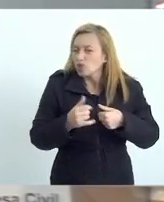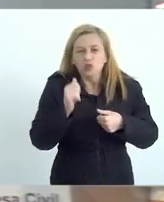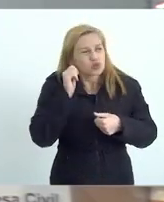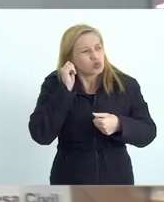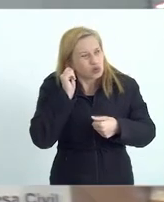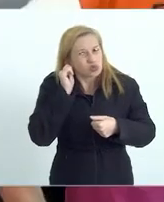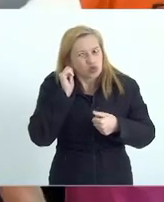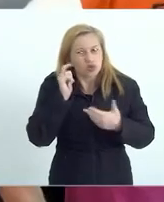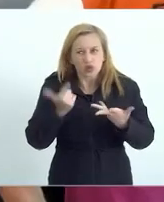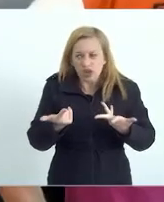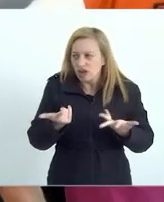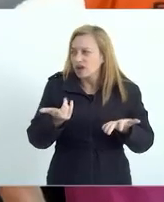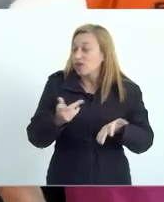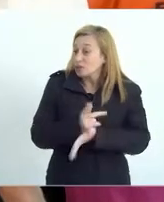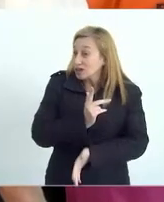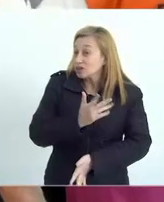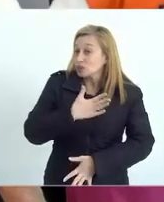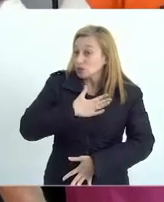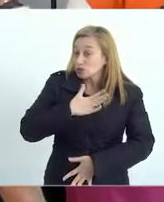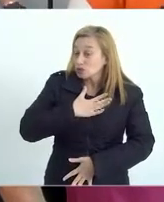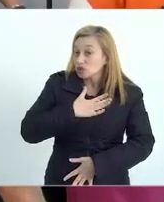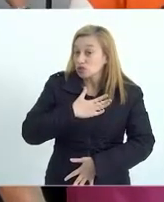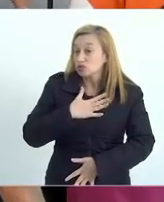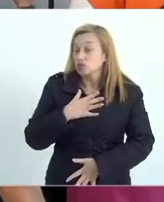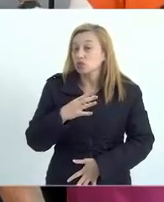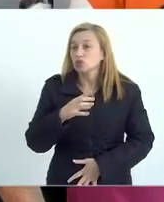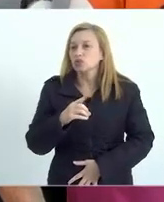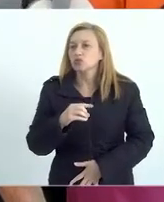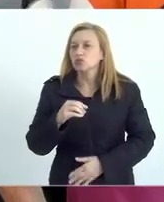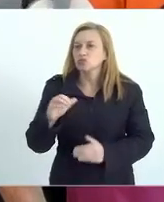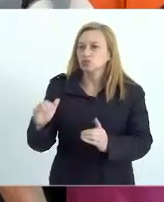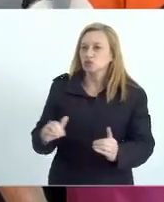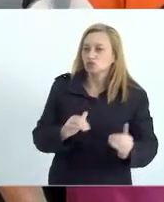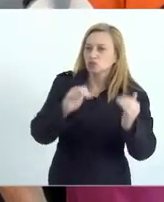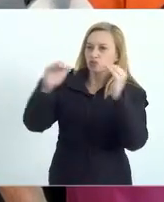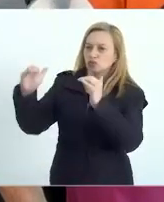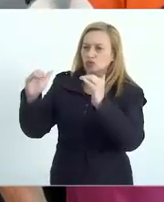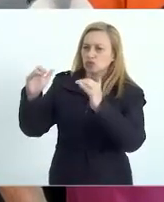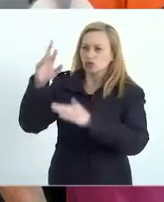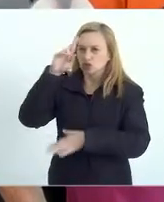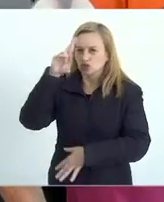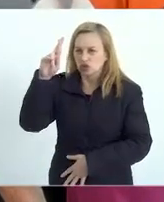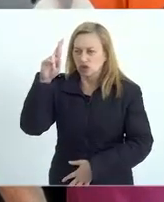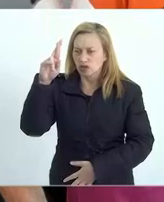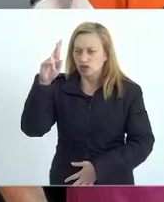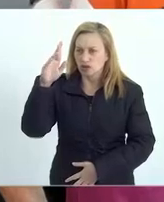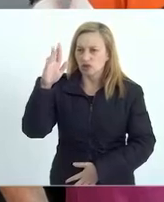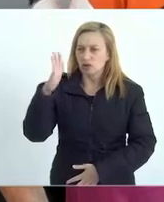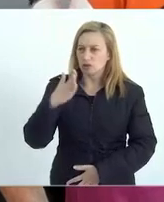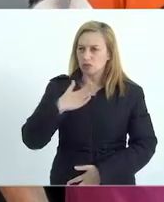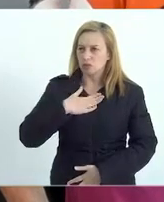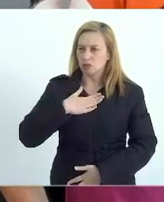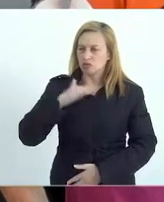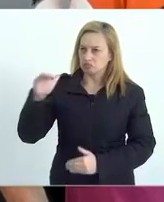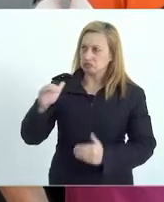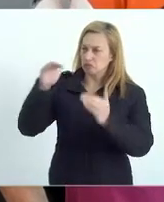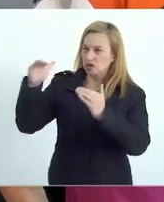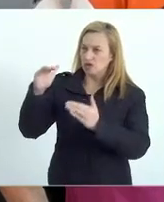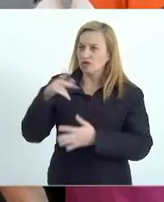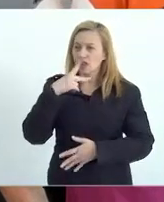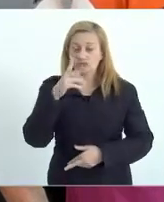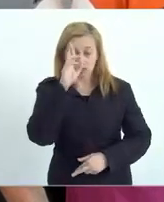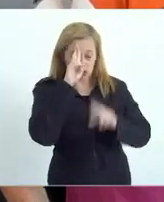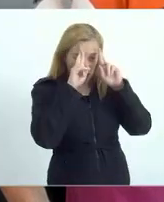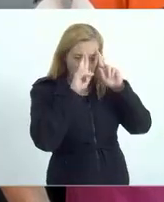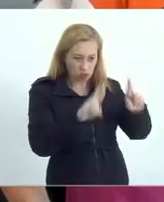puxões de orelha um dos meus oficiais superiores e dizendo que que nós temos